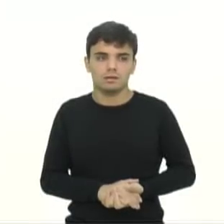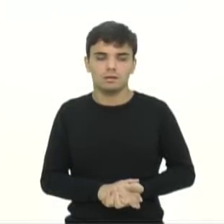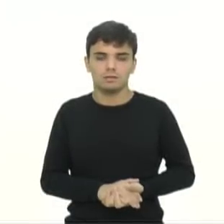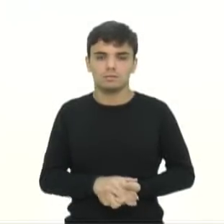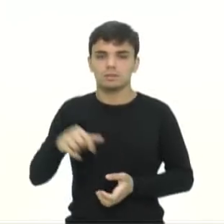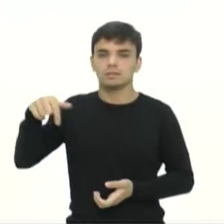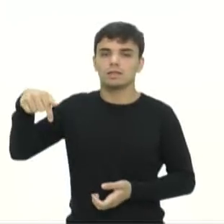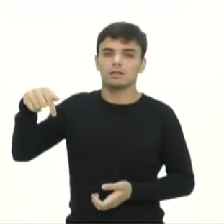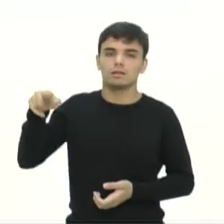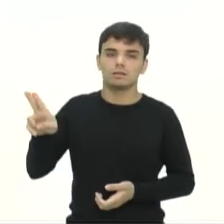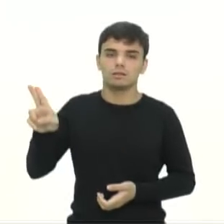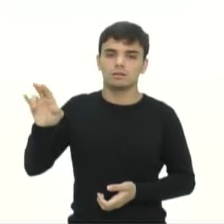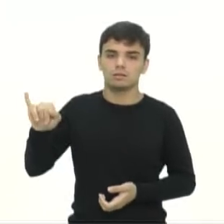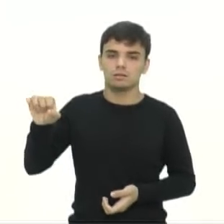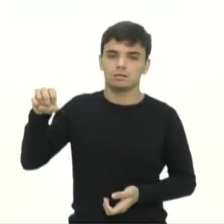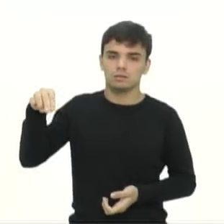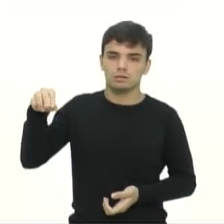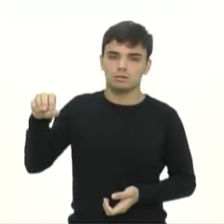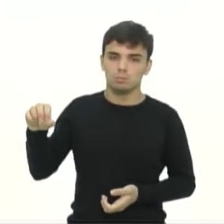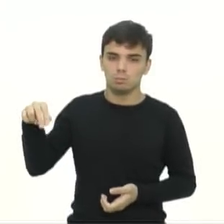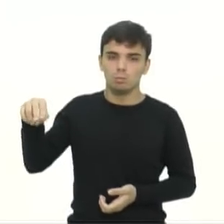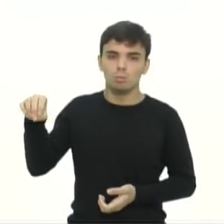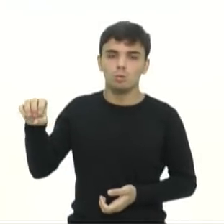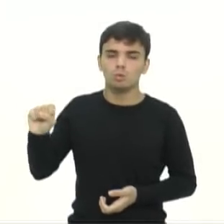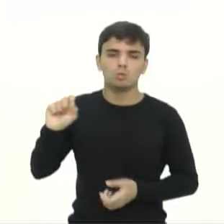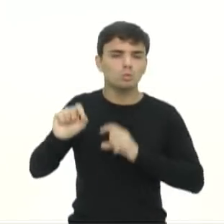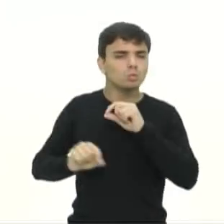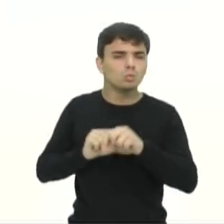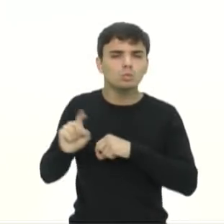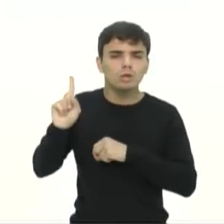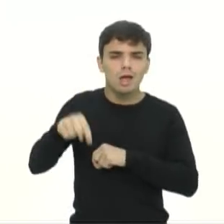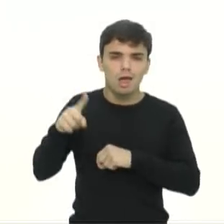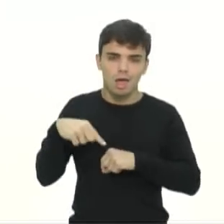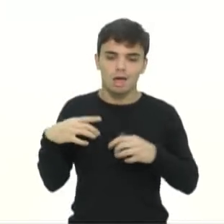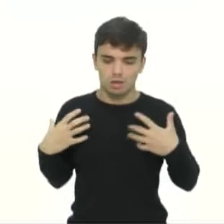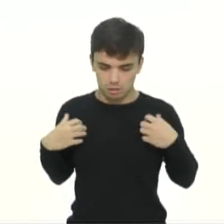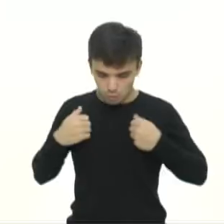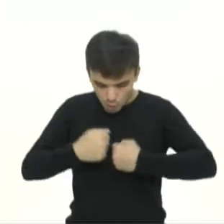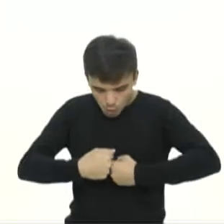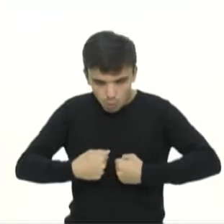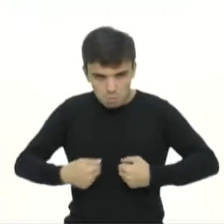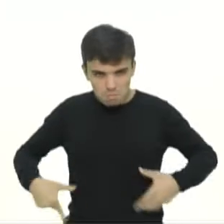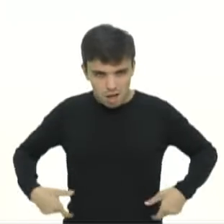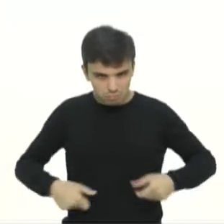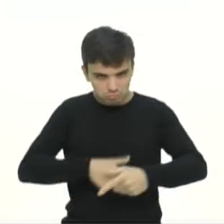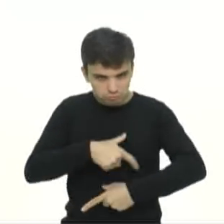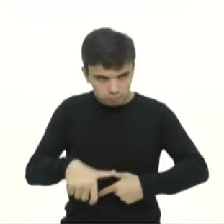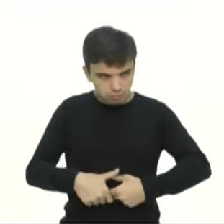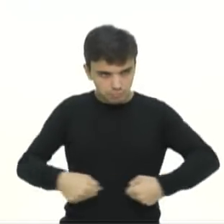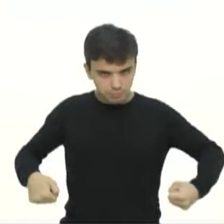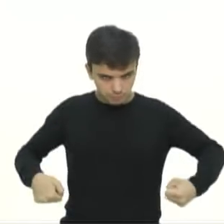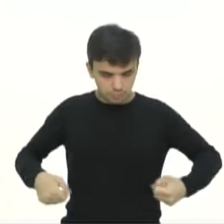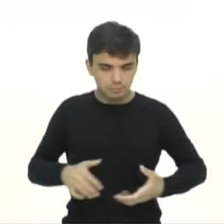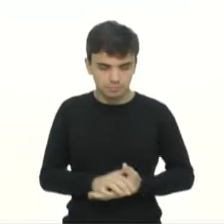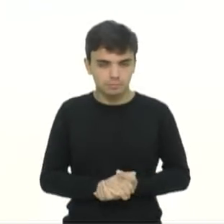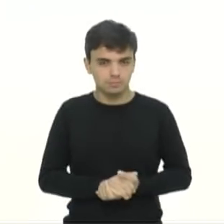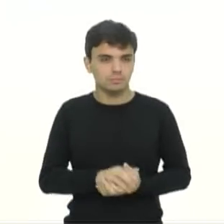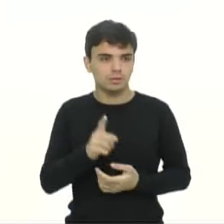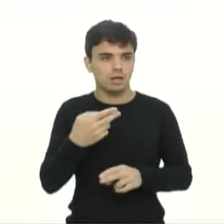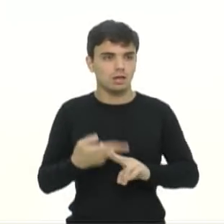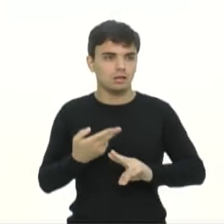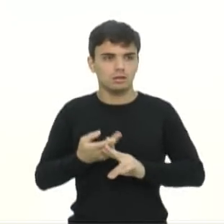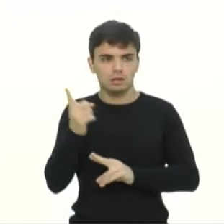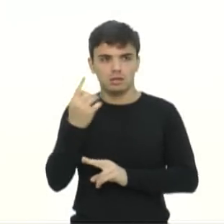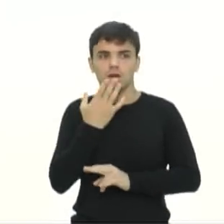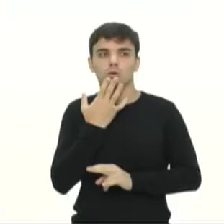ver, são os kimonos. Então o kimono é a vestimenta do judoca. Então os atletas competem especificamente nestas cores,